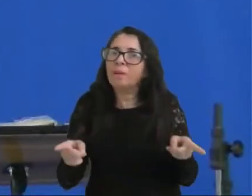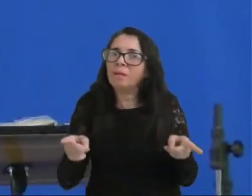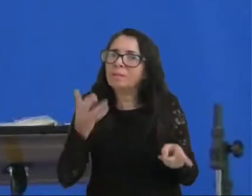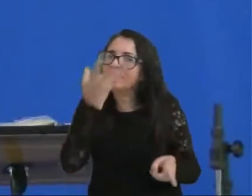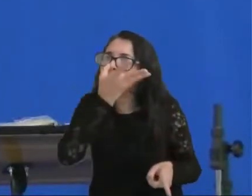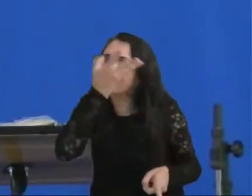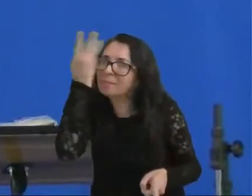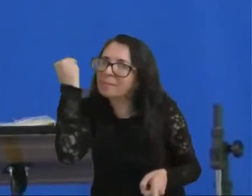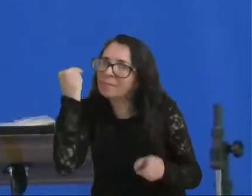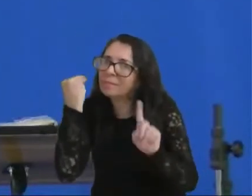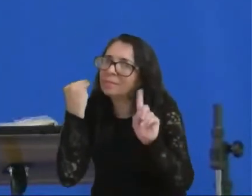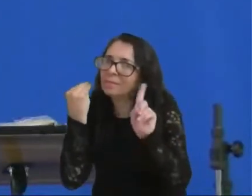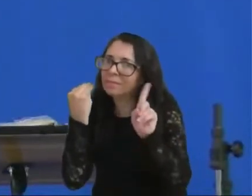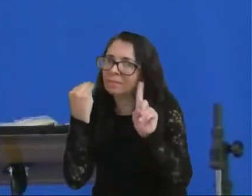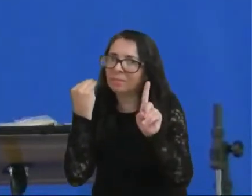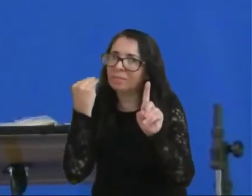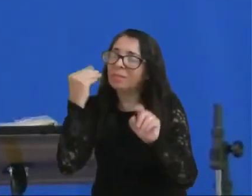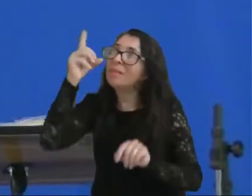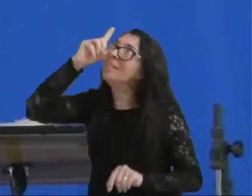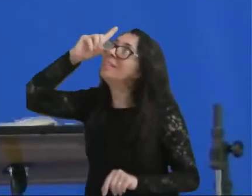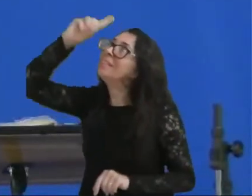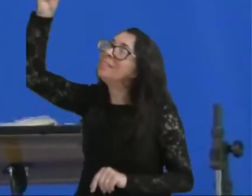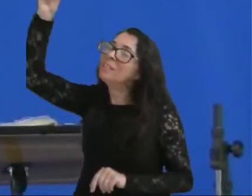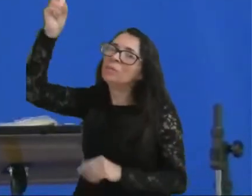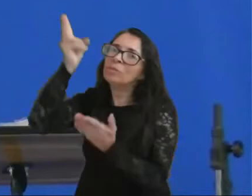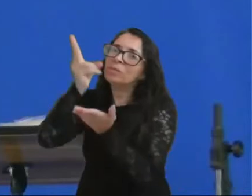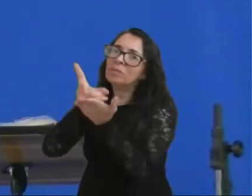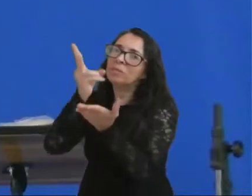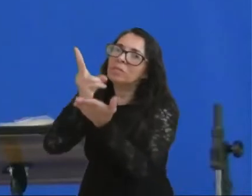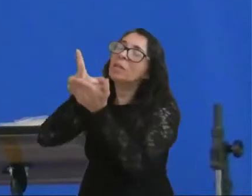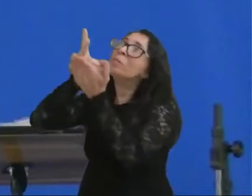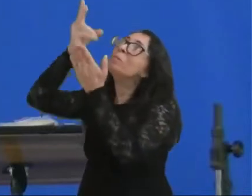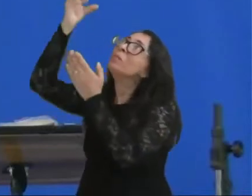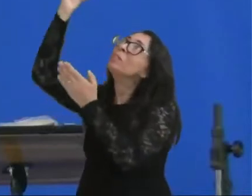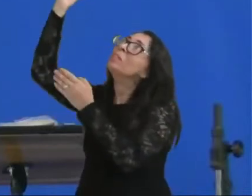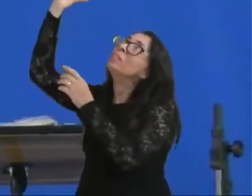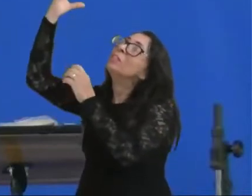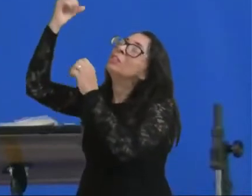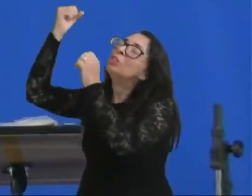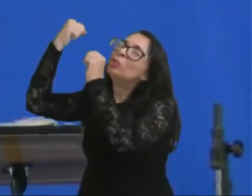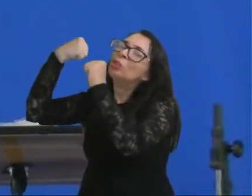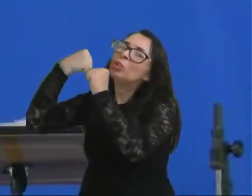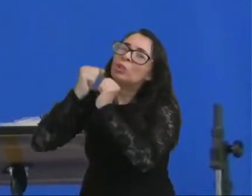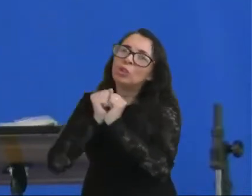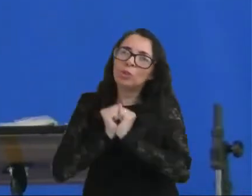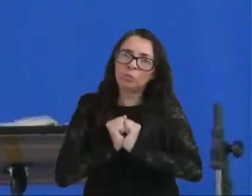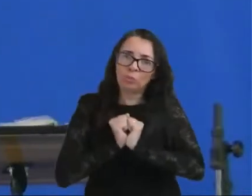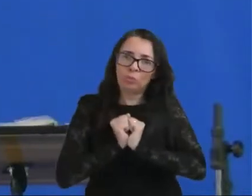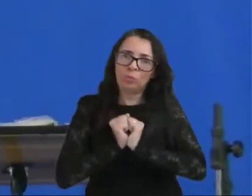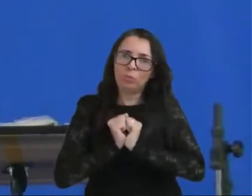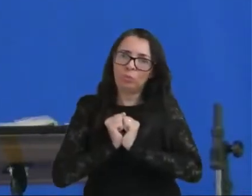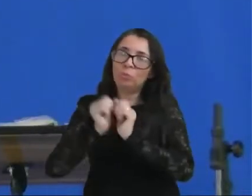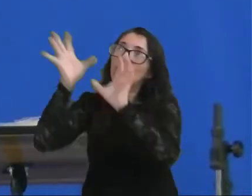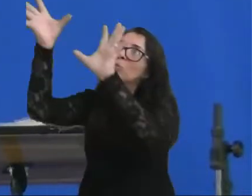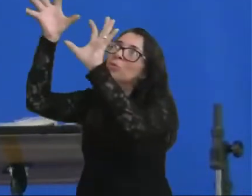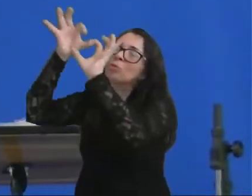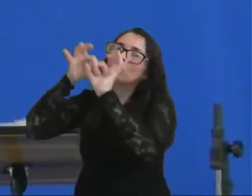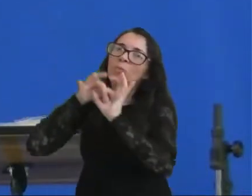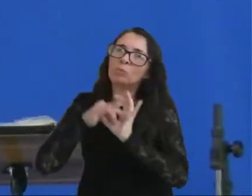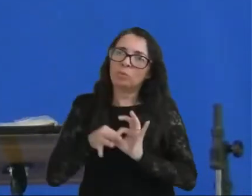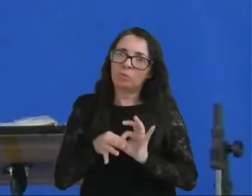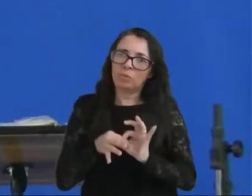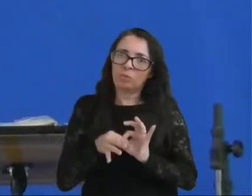fazendo, atuando em nosso meio. Só que você caiu no esfriamento. Você está vivendo um